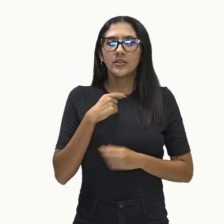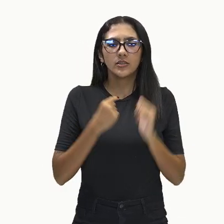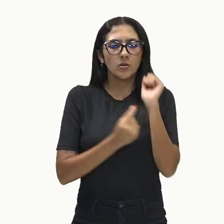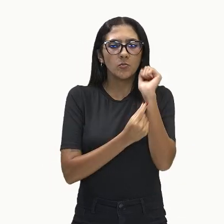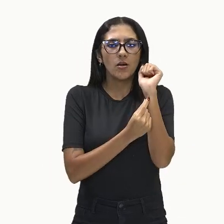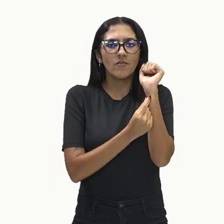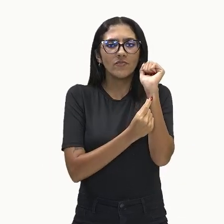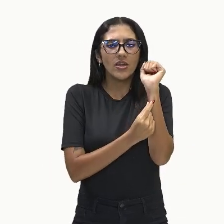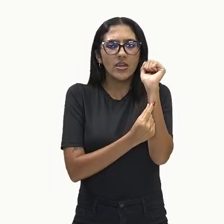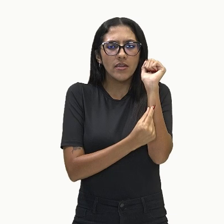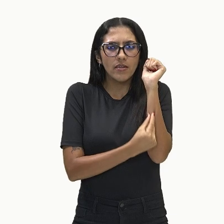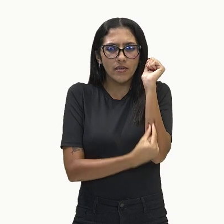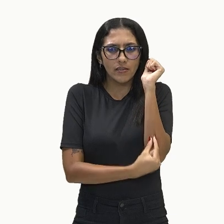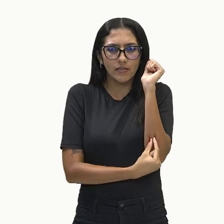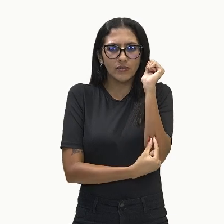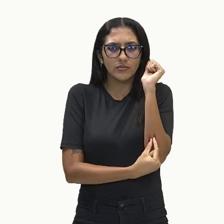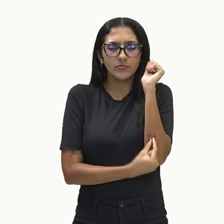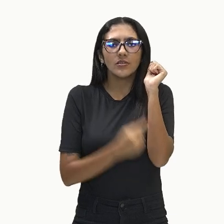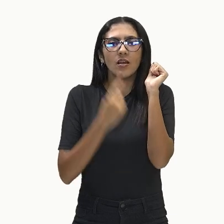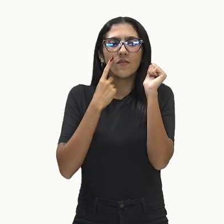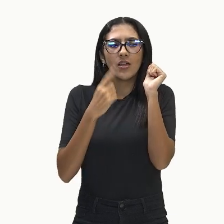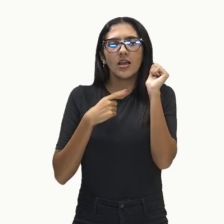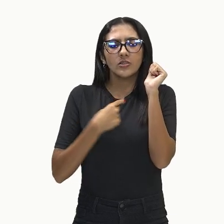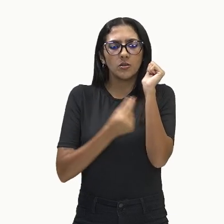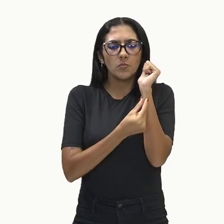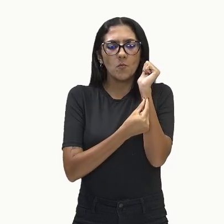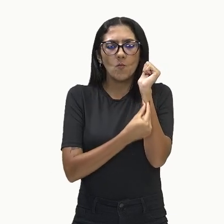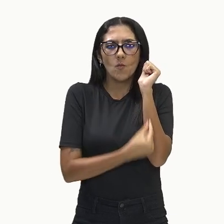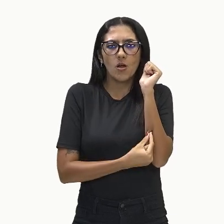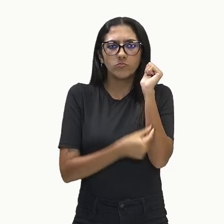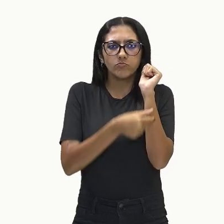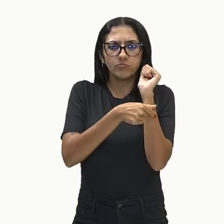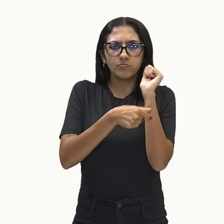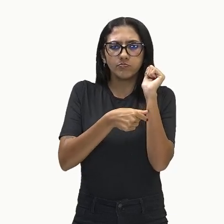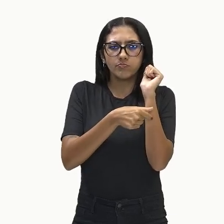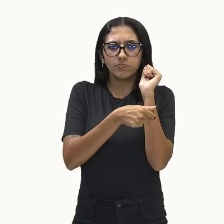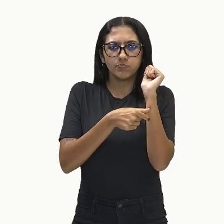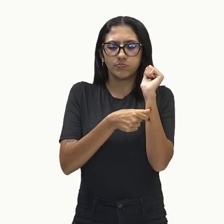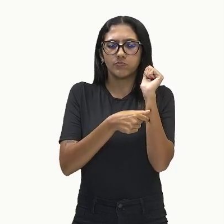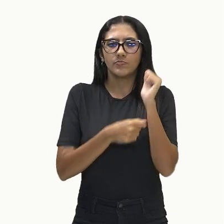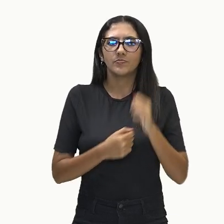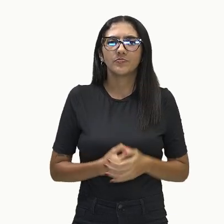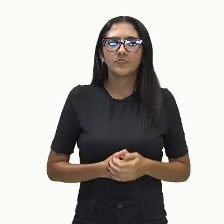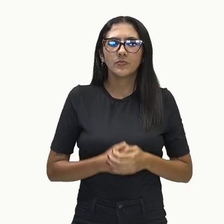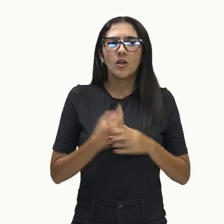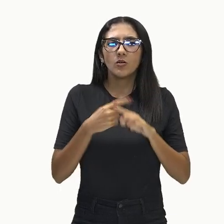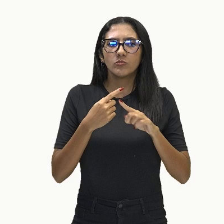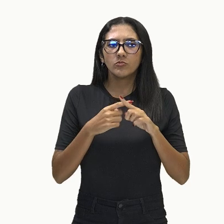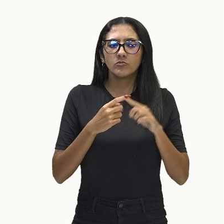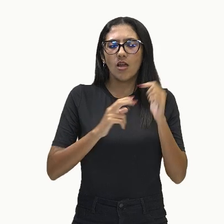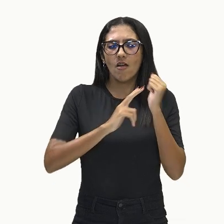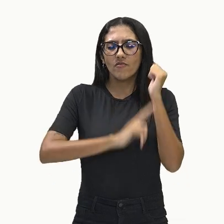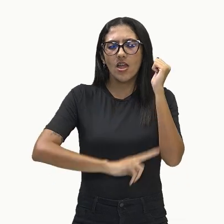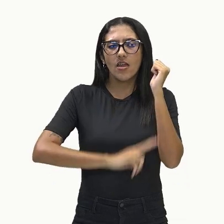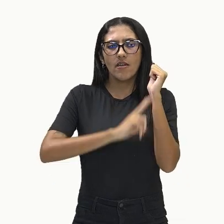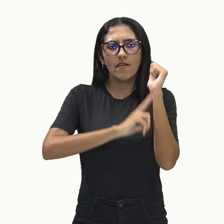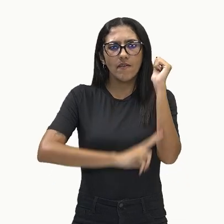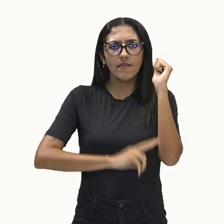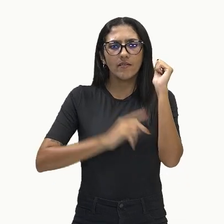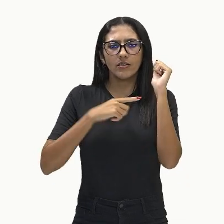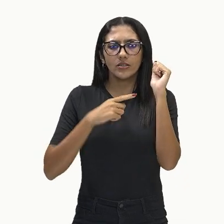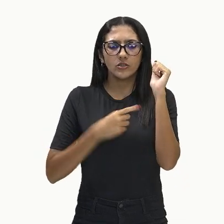que a veia ela tem uma válvula? Para quê? Porque para subir o sangue que está voltando